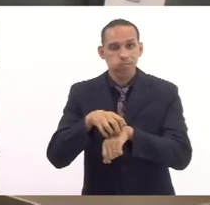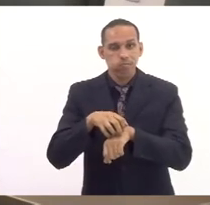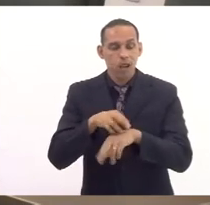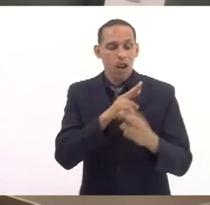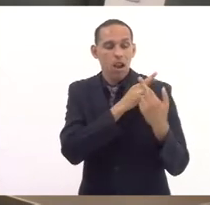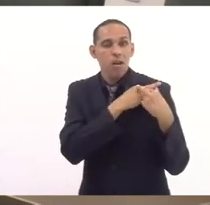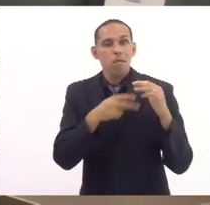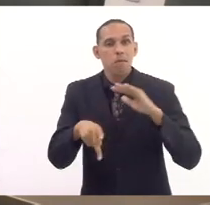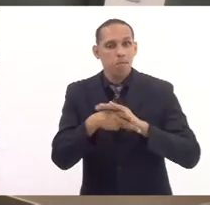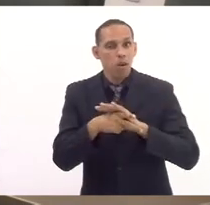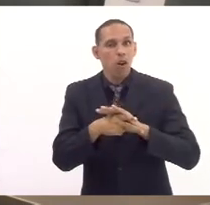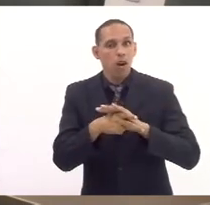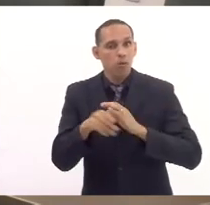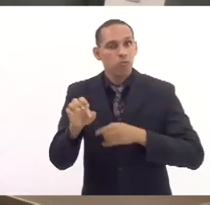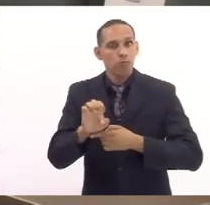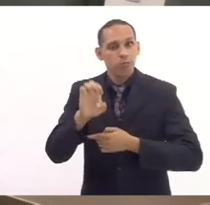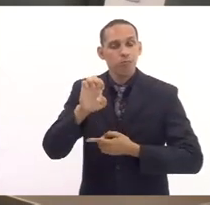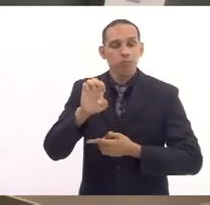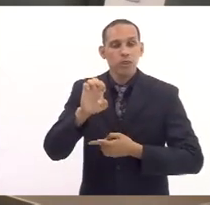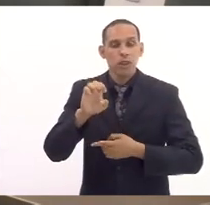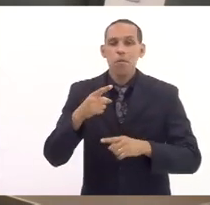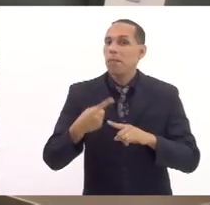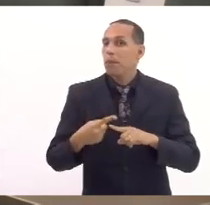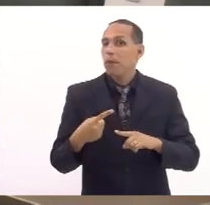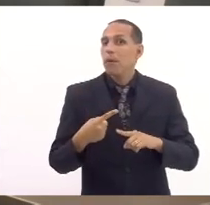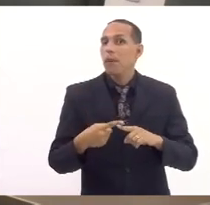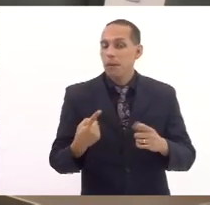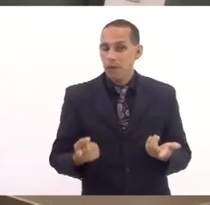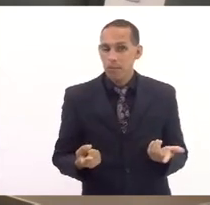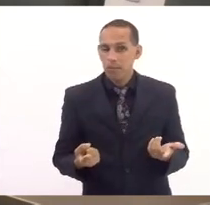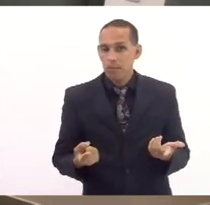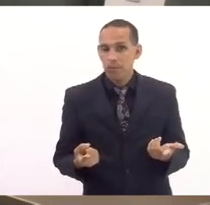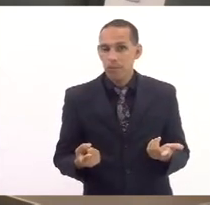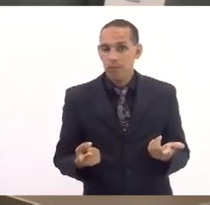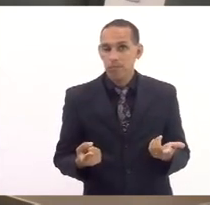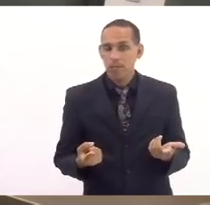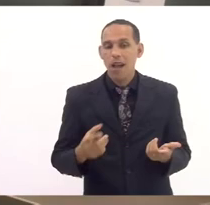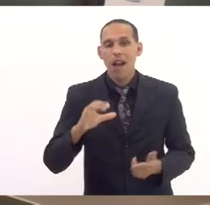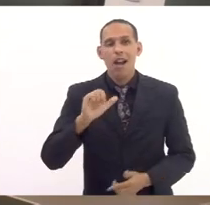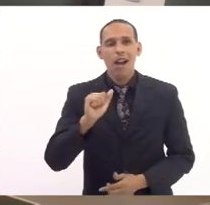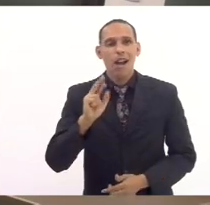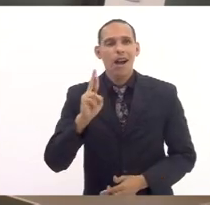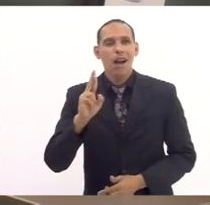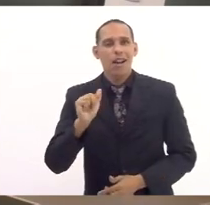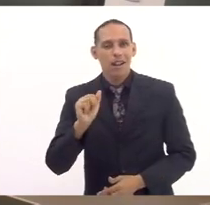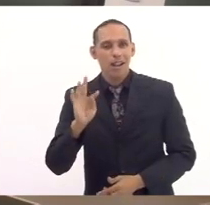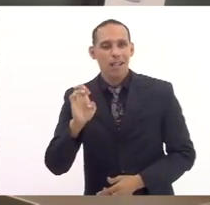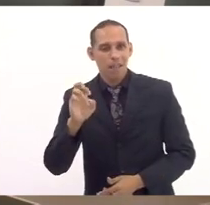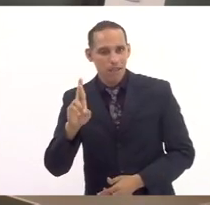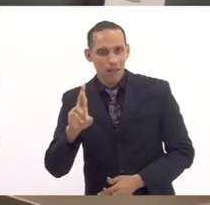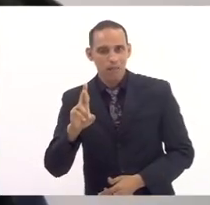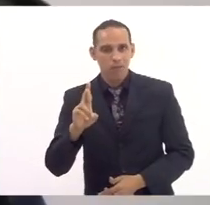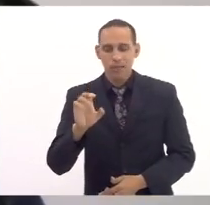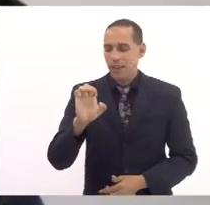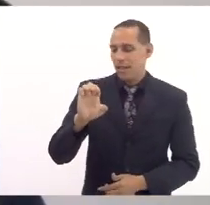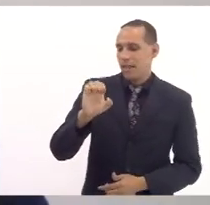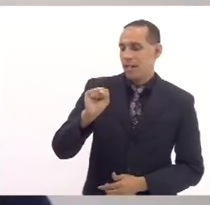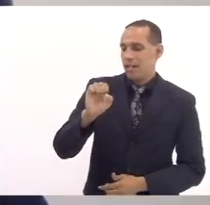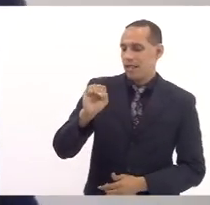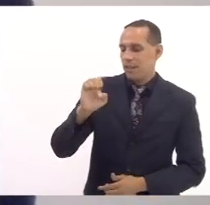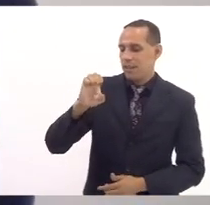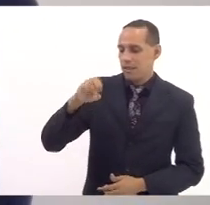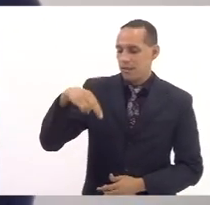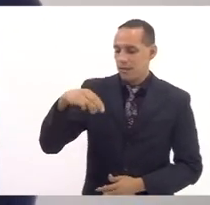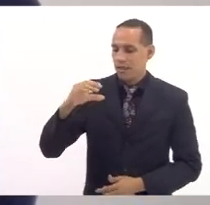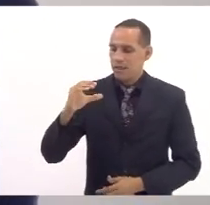responsabilidade do Estado, exatamente por conta do caráter de essencialidade que possui esse serviço